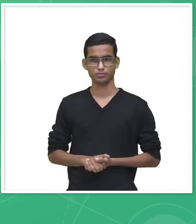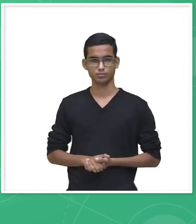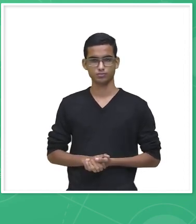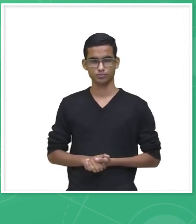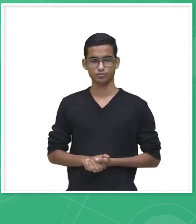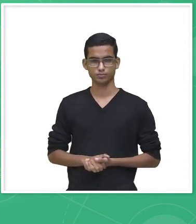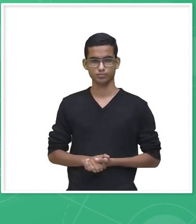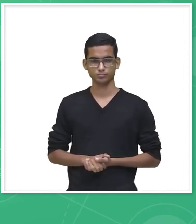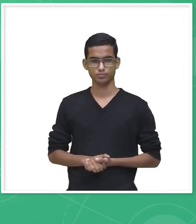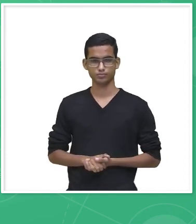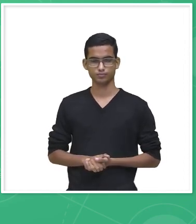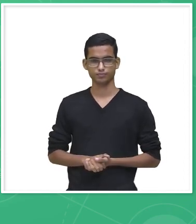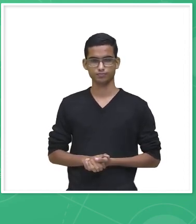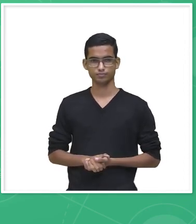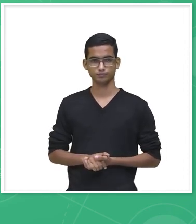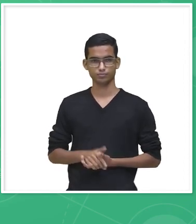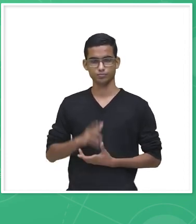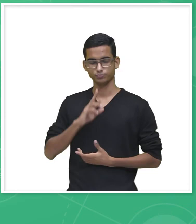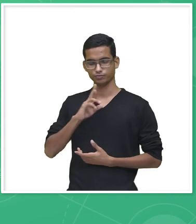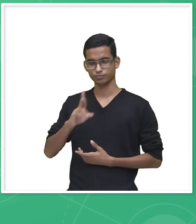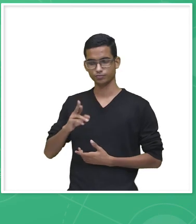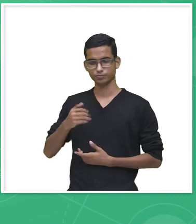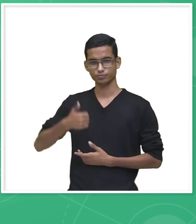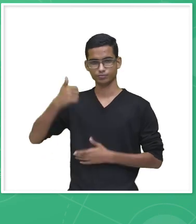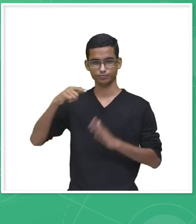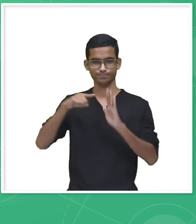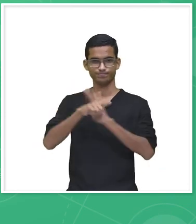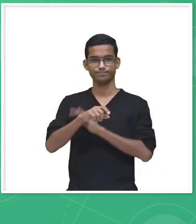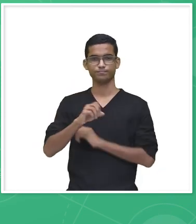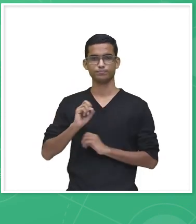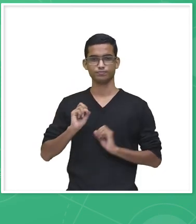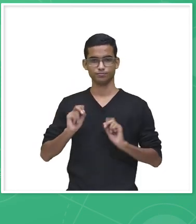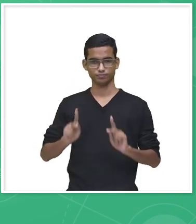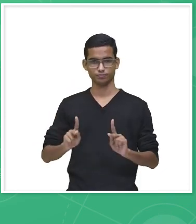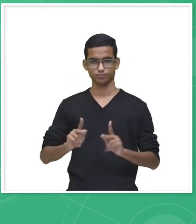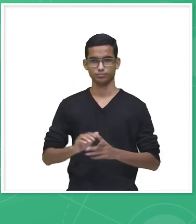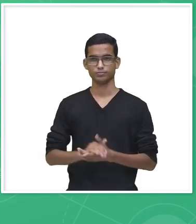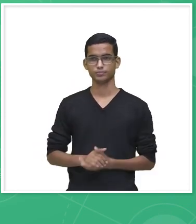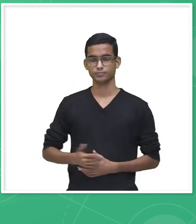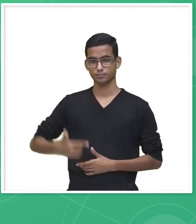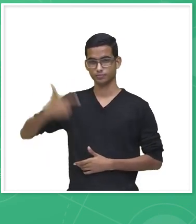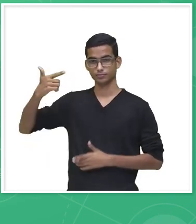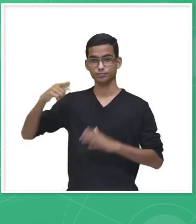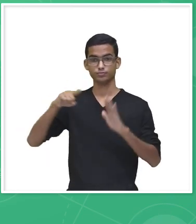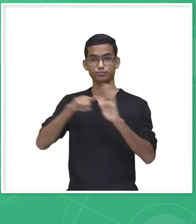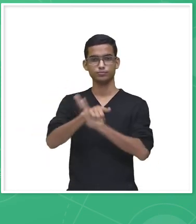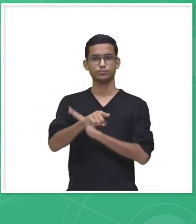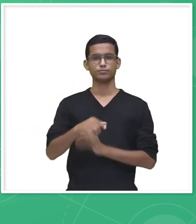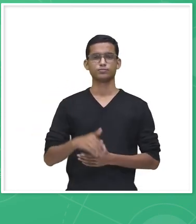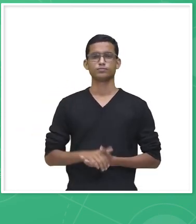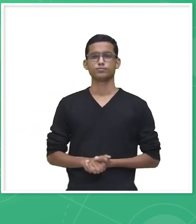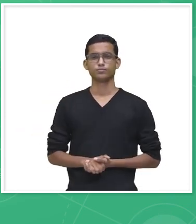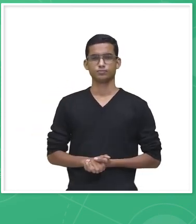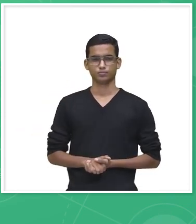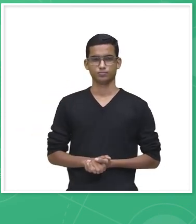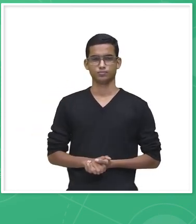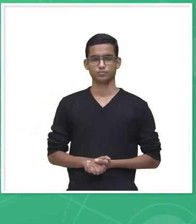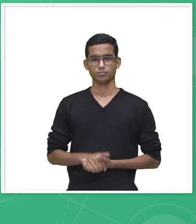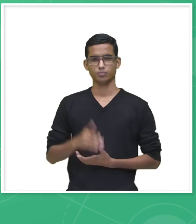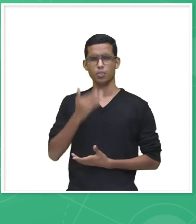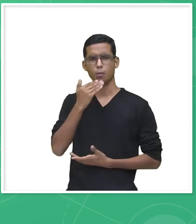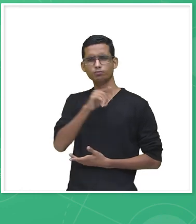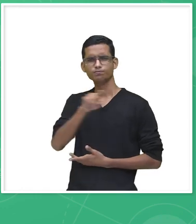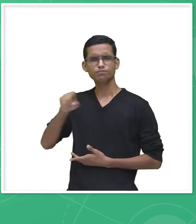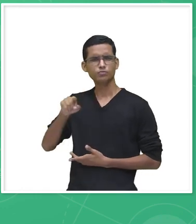corpo tá certo então essa resposta da nossa primeira questão na segunda questão a gente pediu para